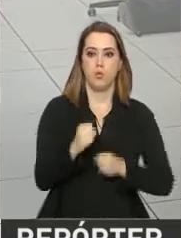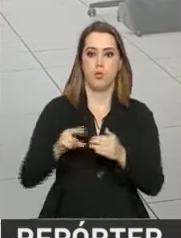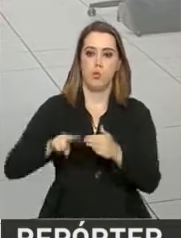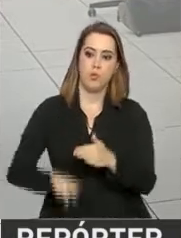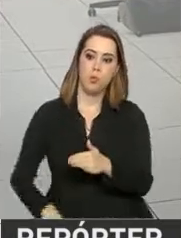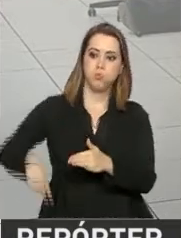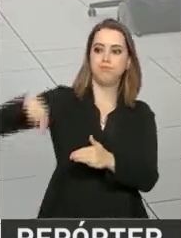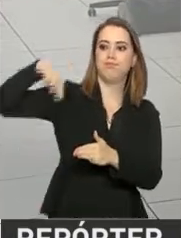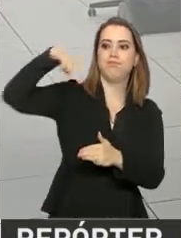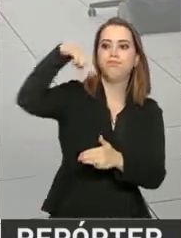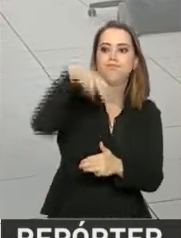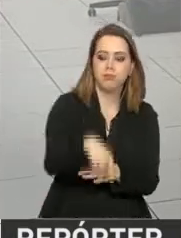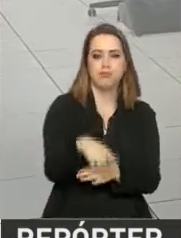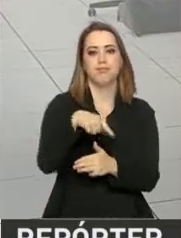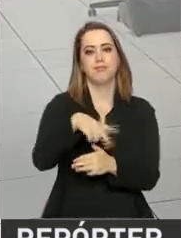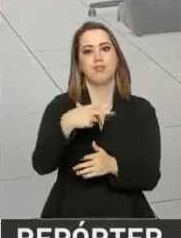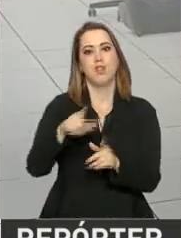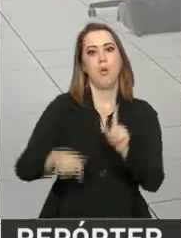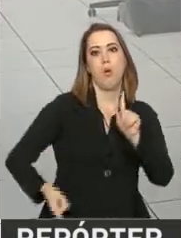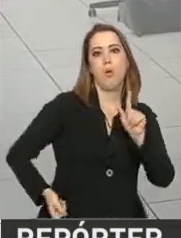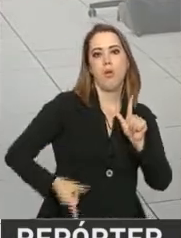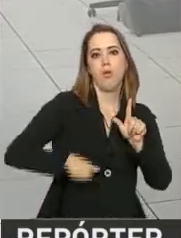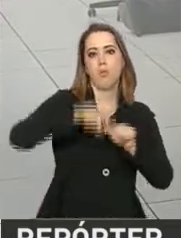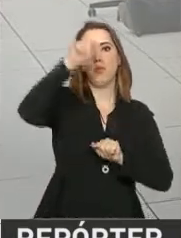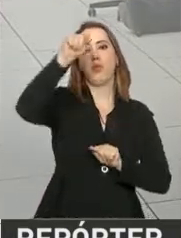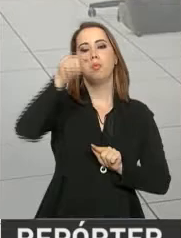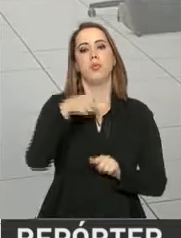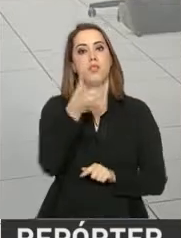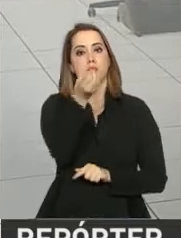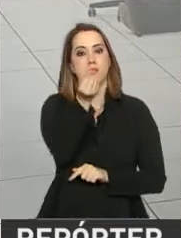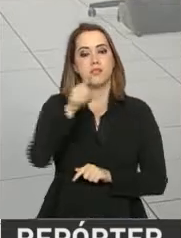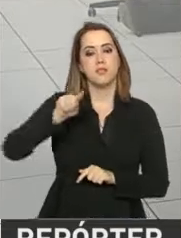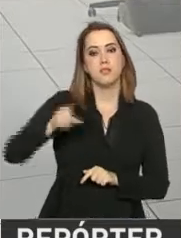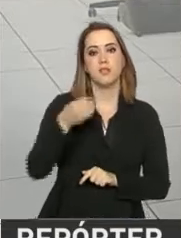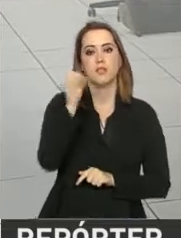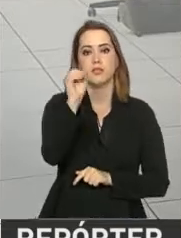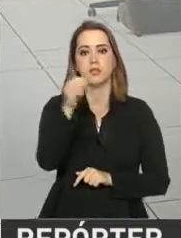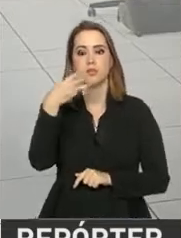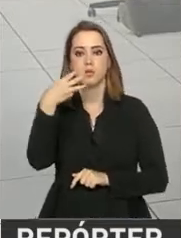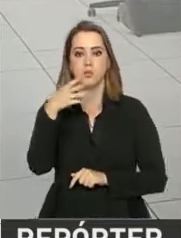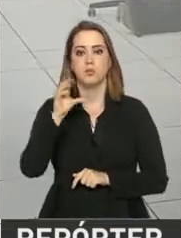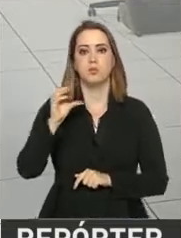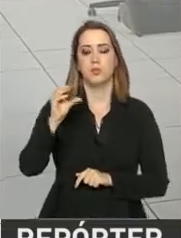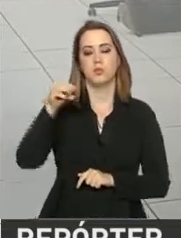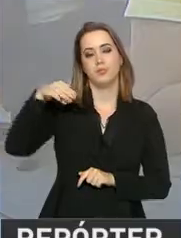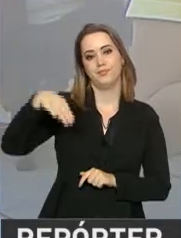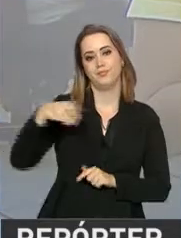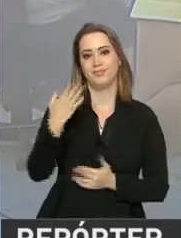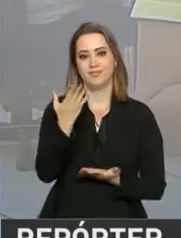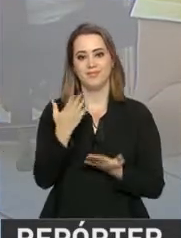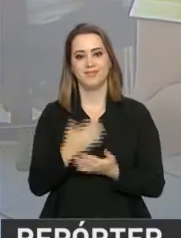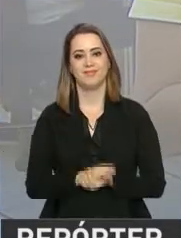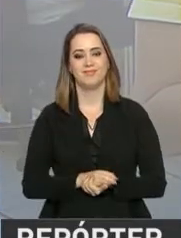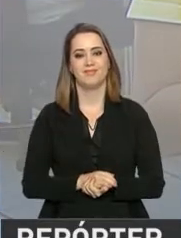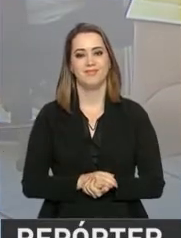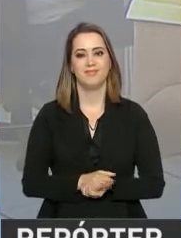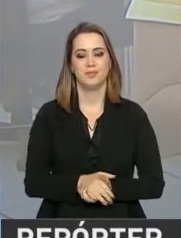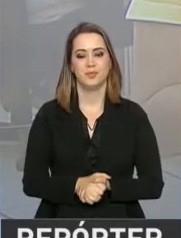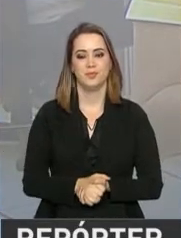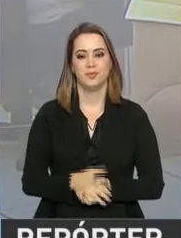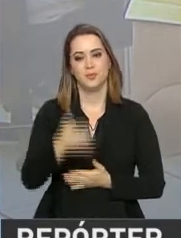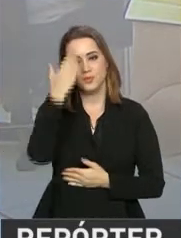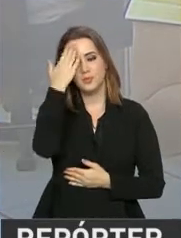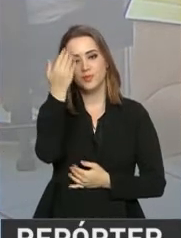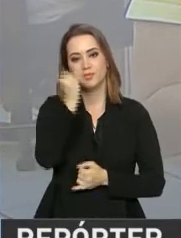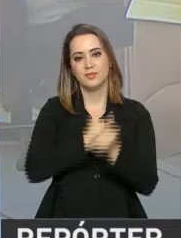inclusive quebrou o recorde olímpico, saltando a 6 metros e 3 centímetros. Voltamos com você. Obrigado,